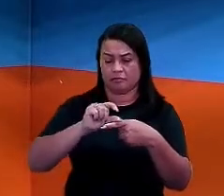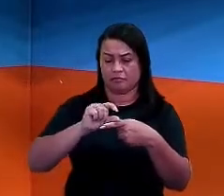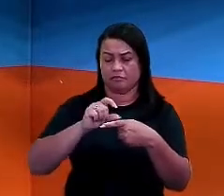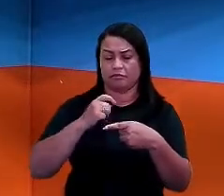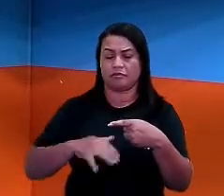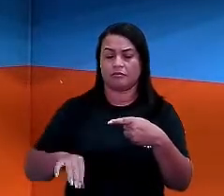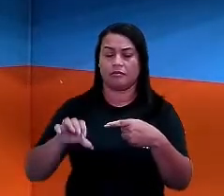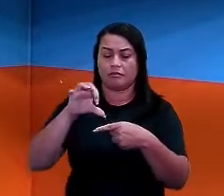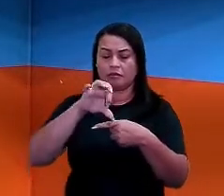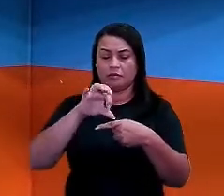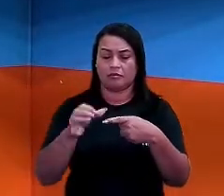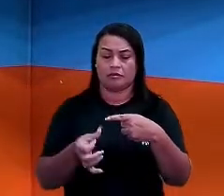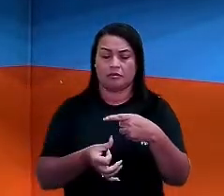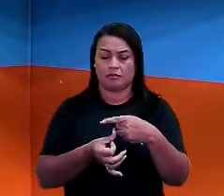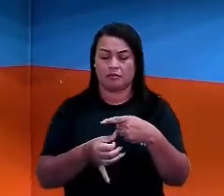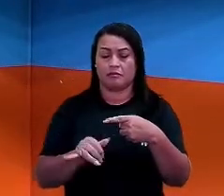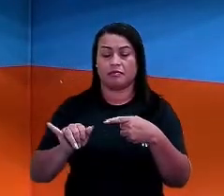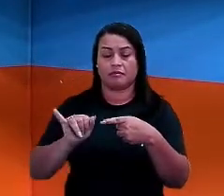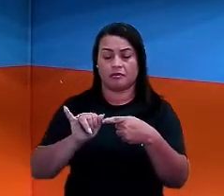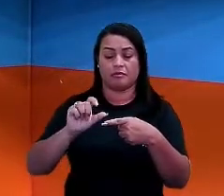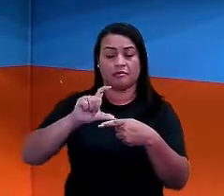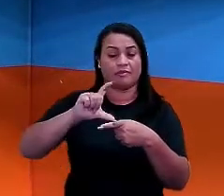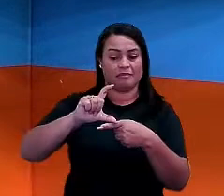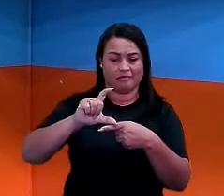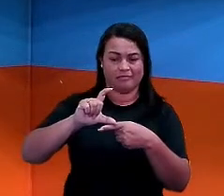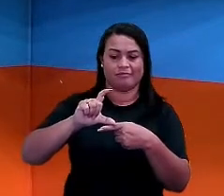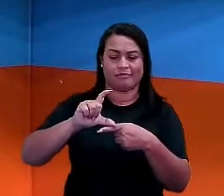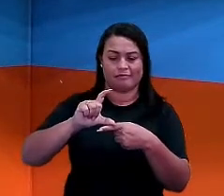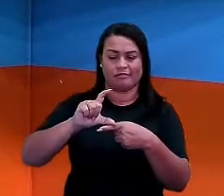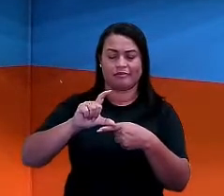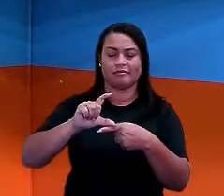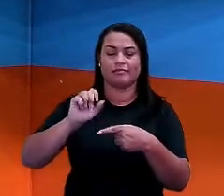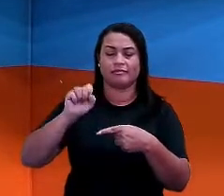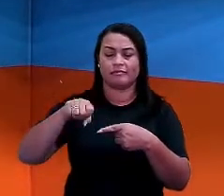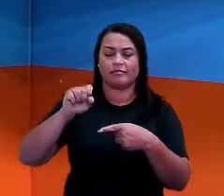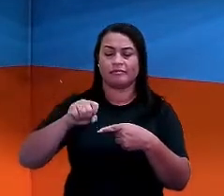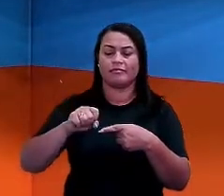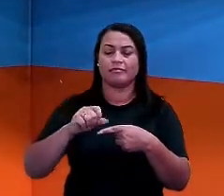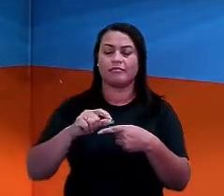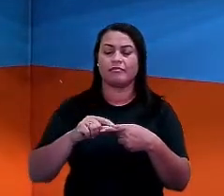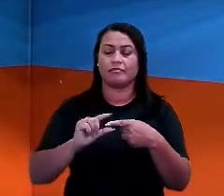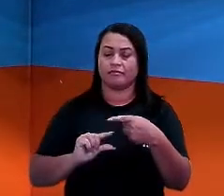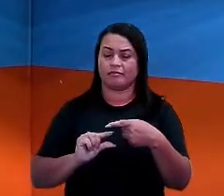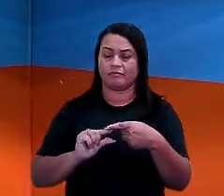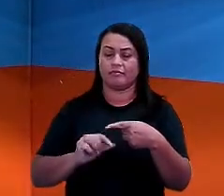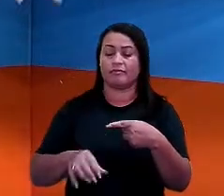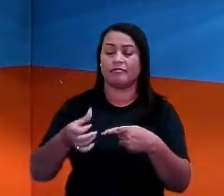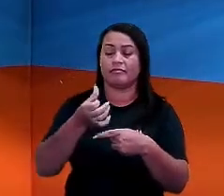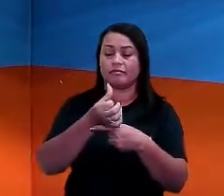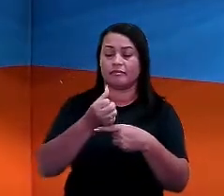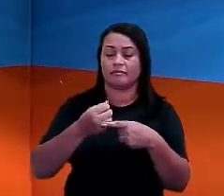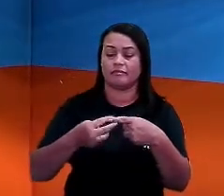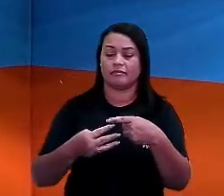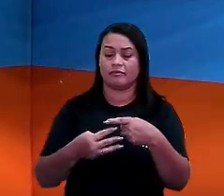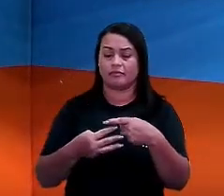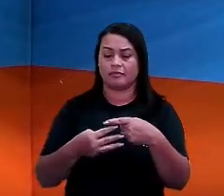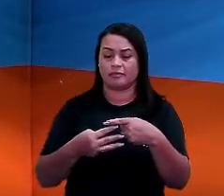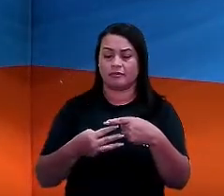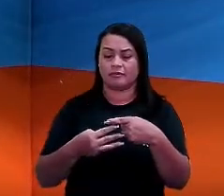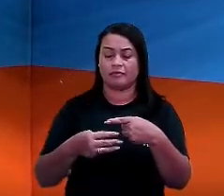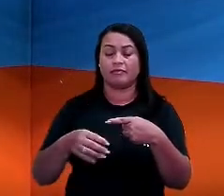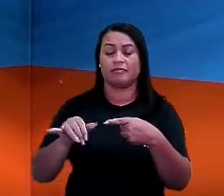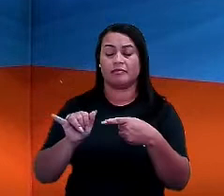9 sextos vai ser imprópria, porque aqui está maior. 6 terços vai